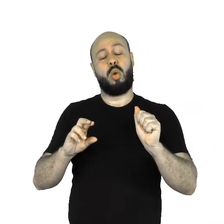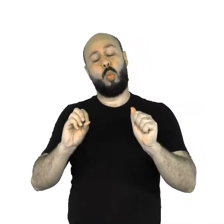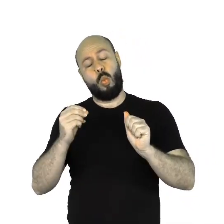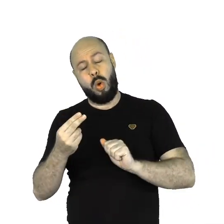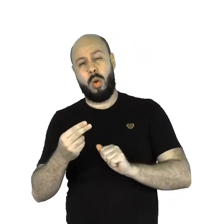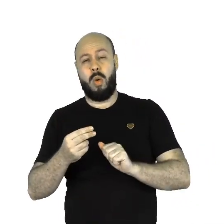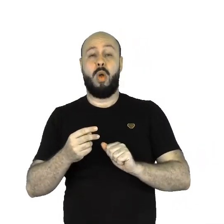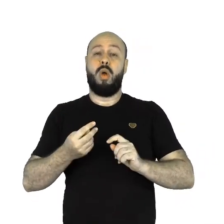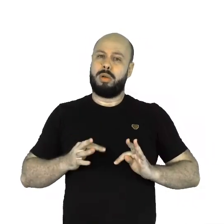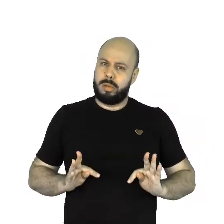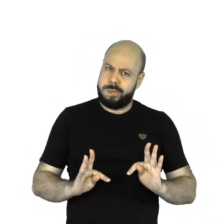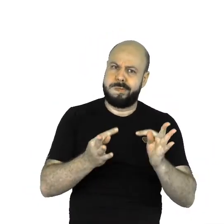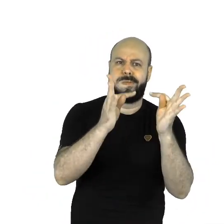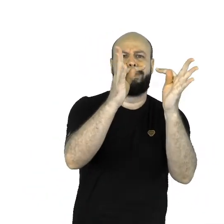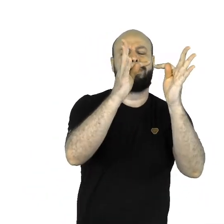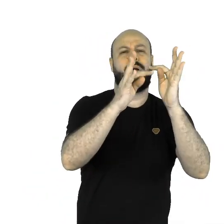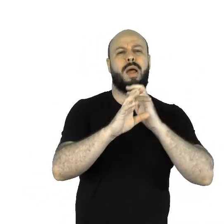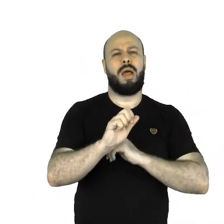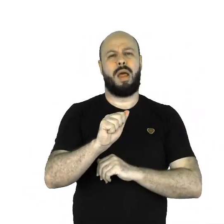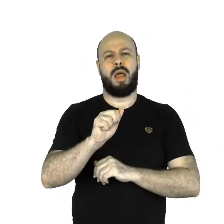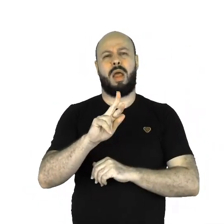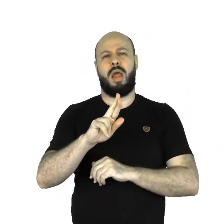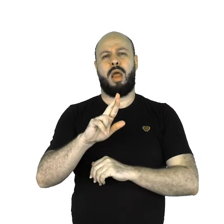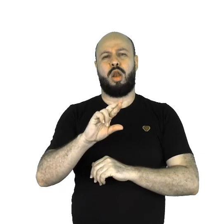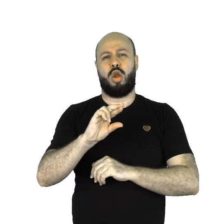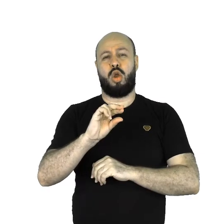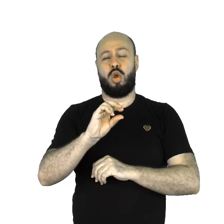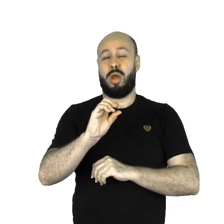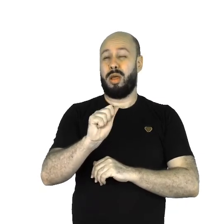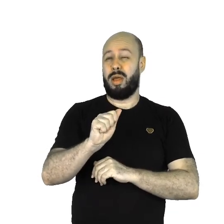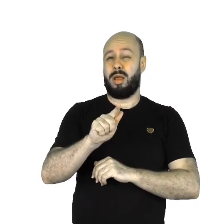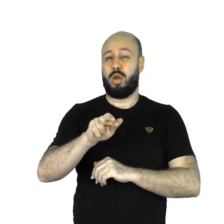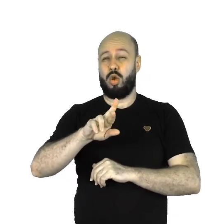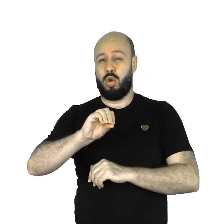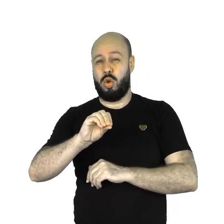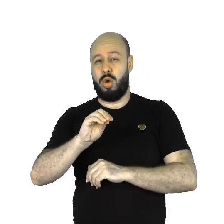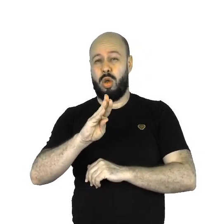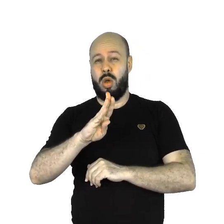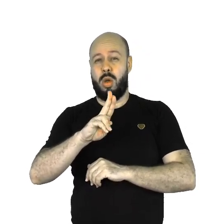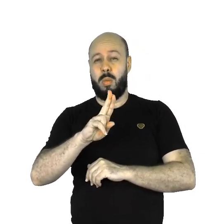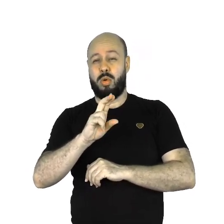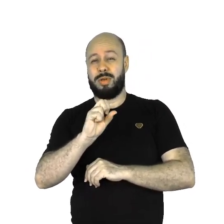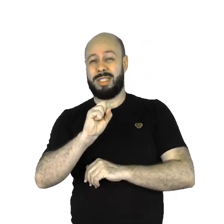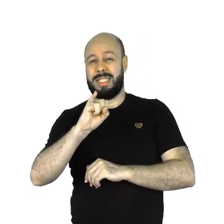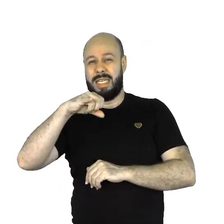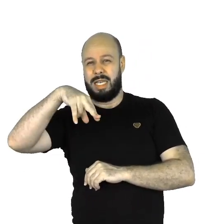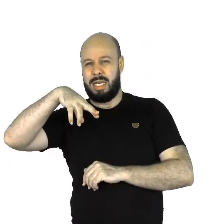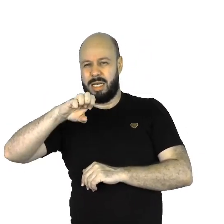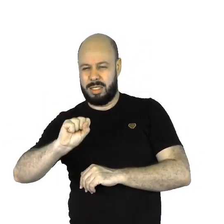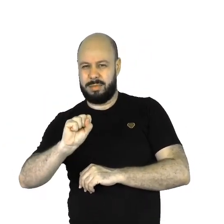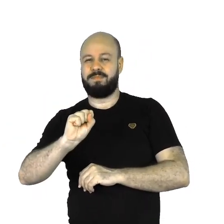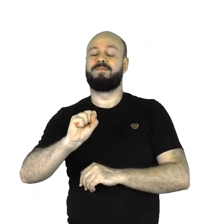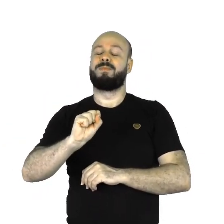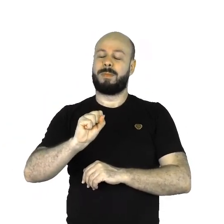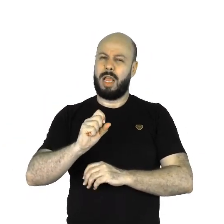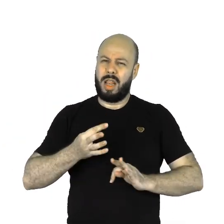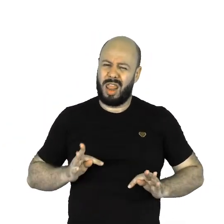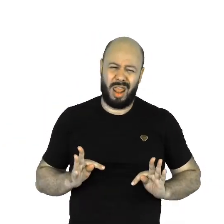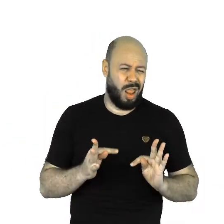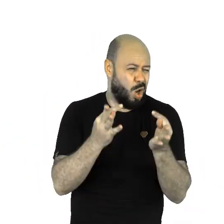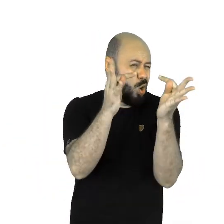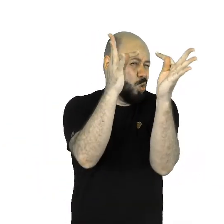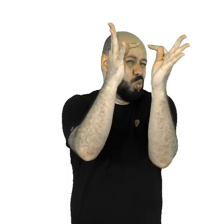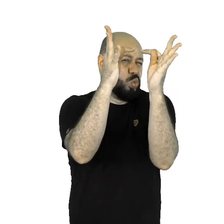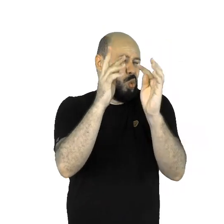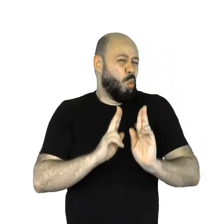Um agronegócio, agrobusiness, que a gente chama, tá? Um investimento muito grande em tecnologia. E nós